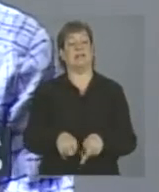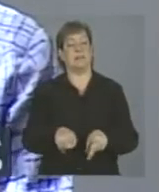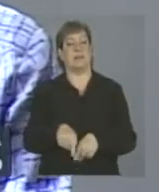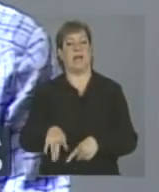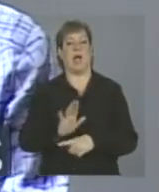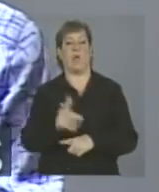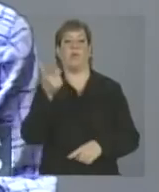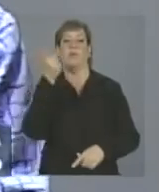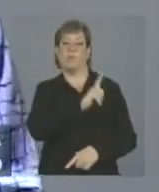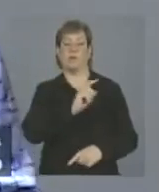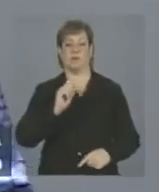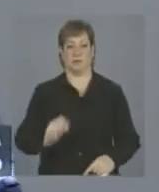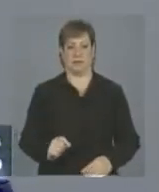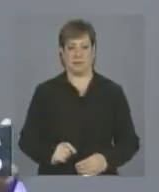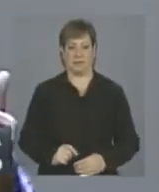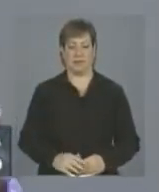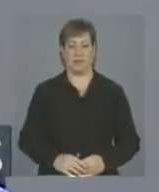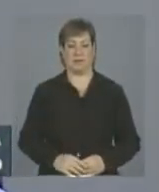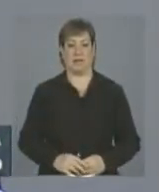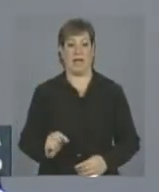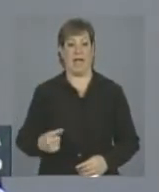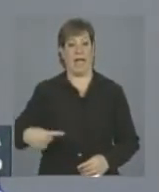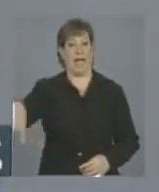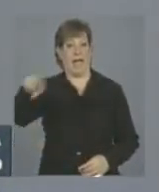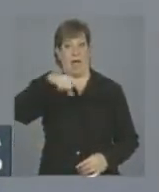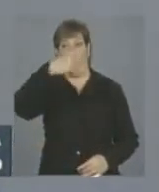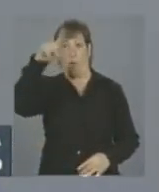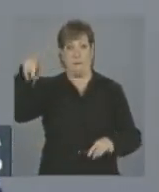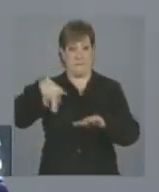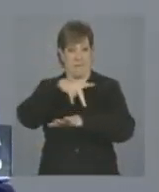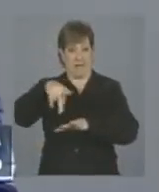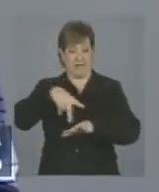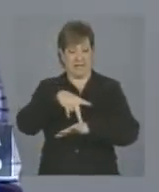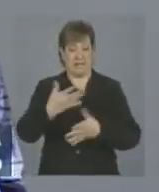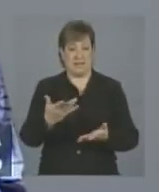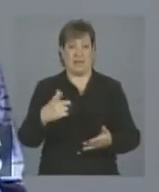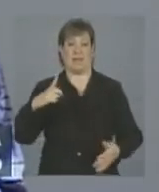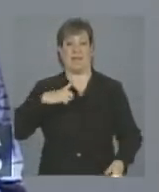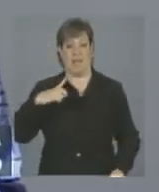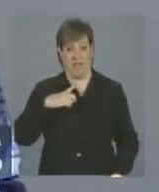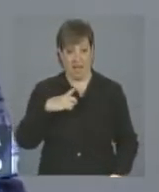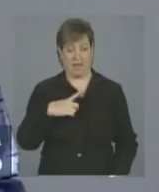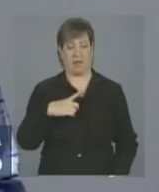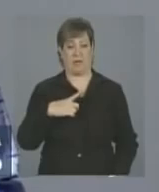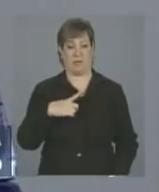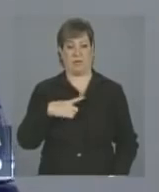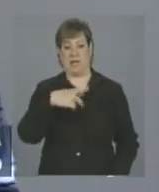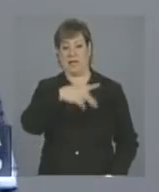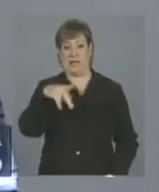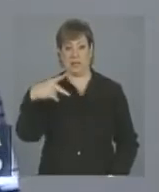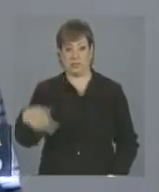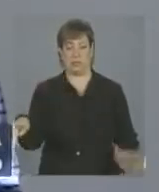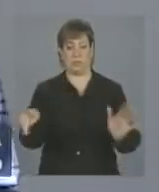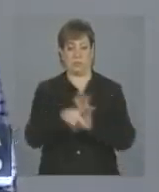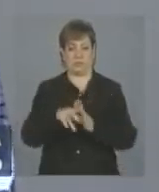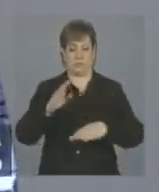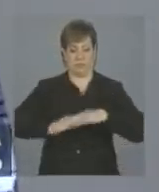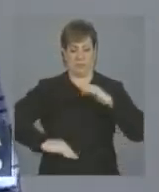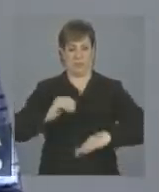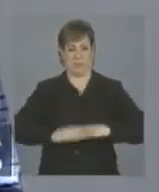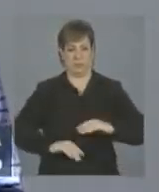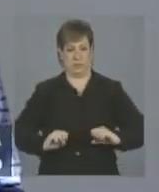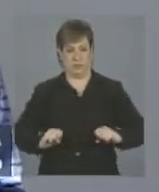permitirá que aqueles países que tenham na sua força de trabalho, no